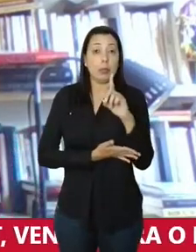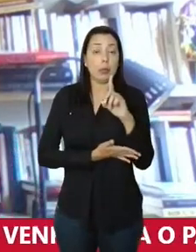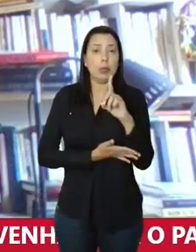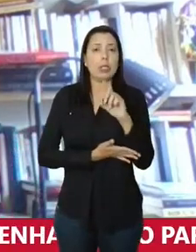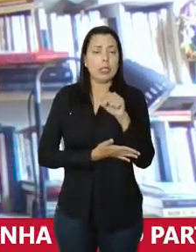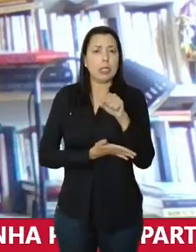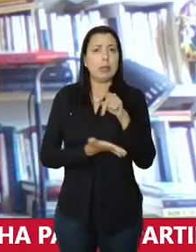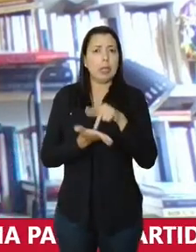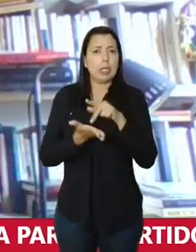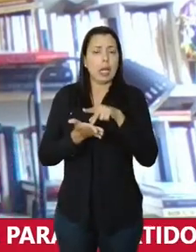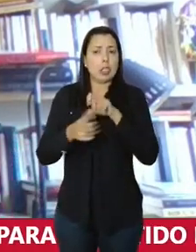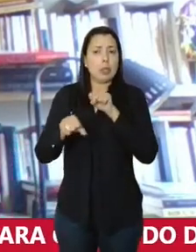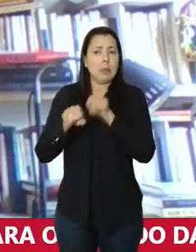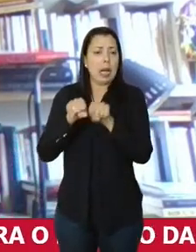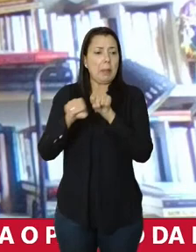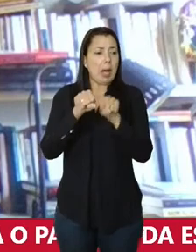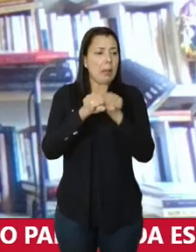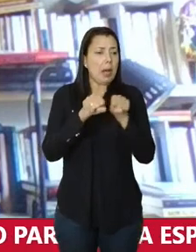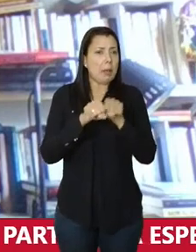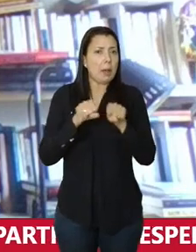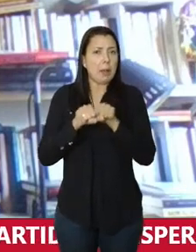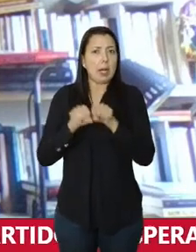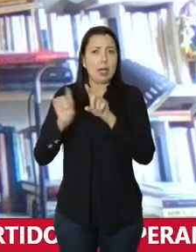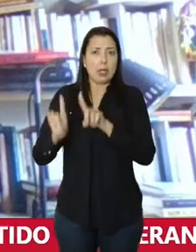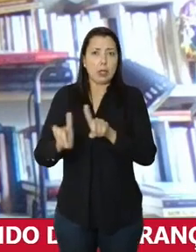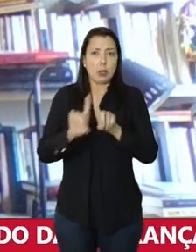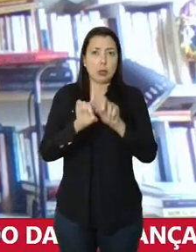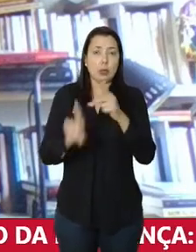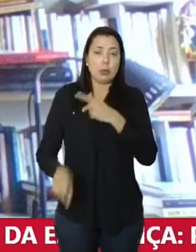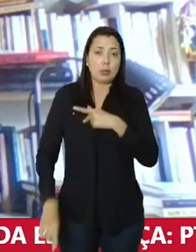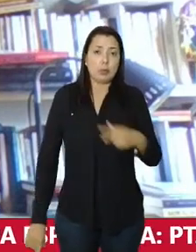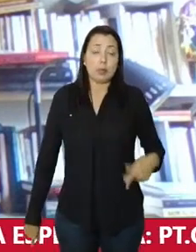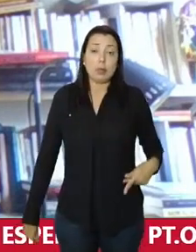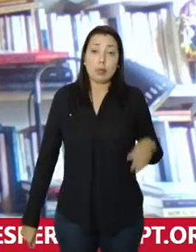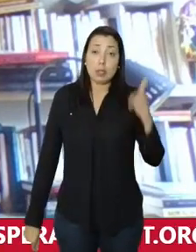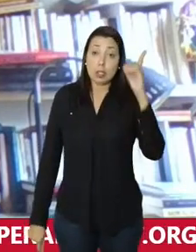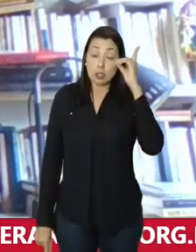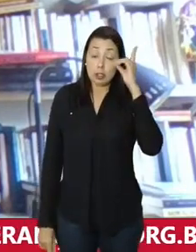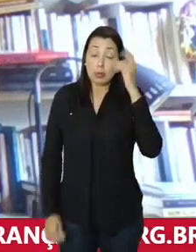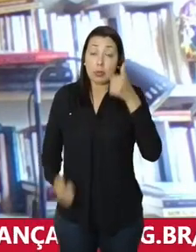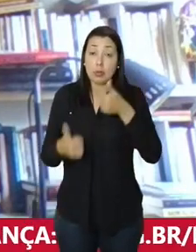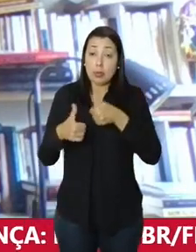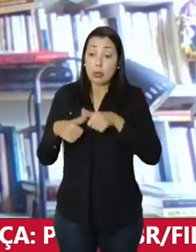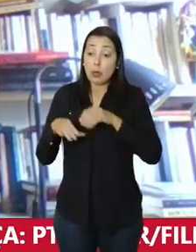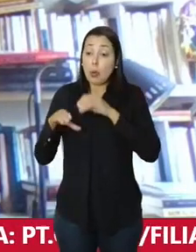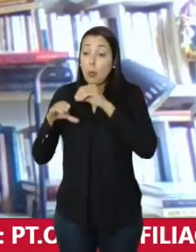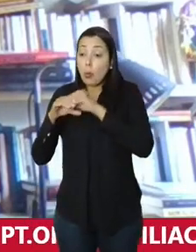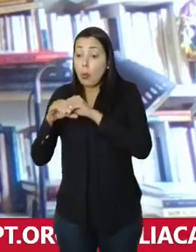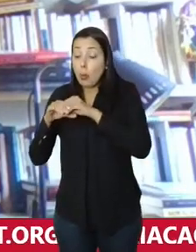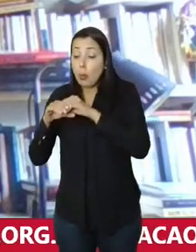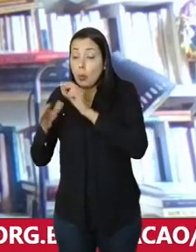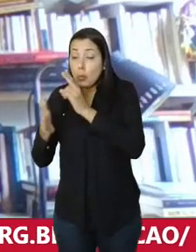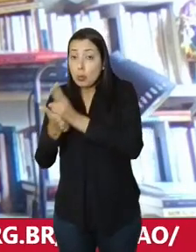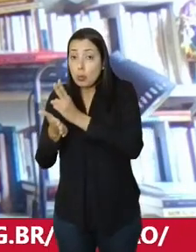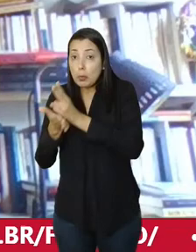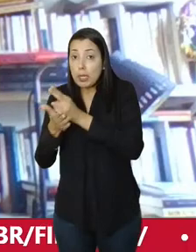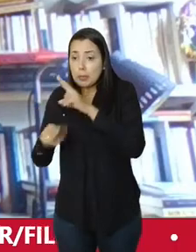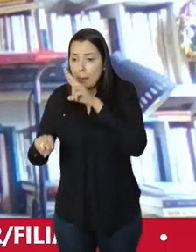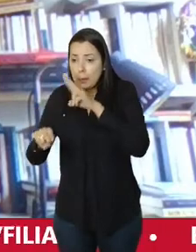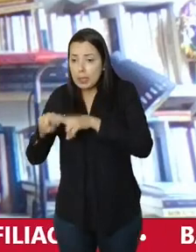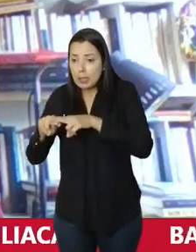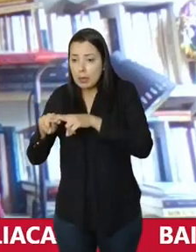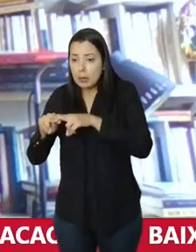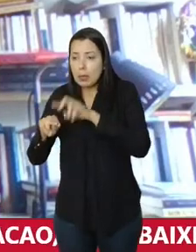barbaramente torturada e, junto com a presidenta Dilma, ficamos na mesma prisão